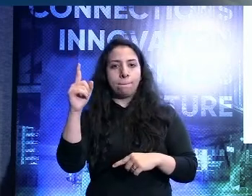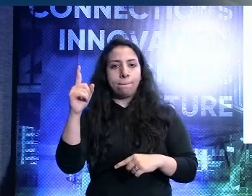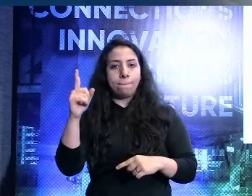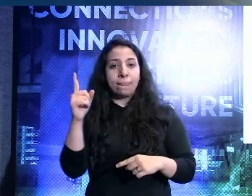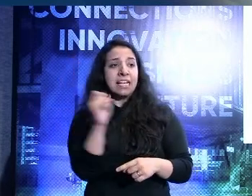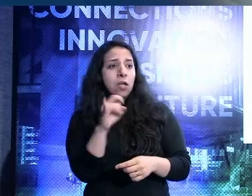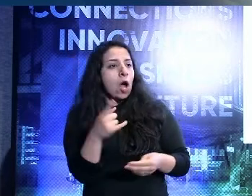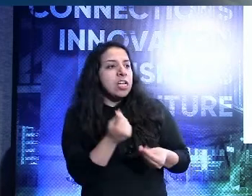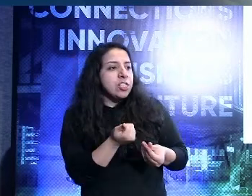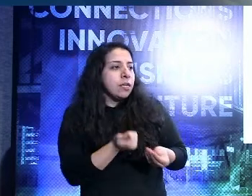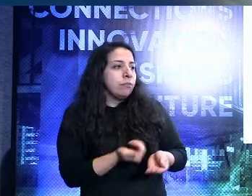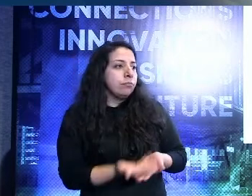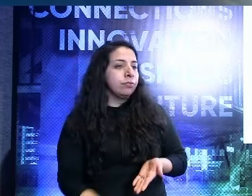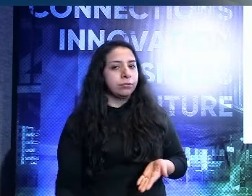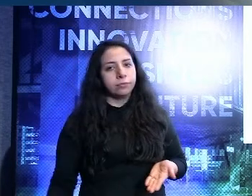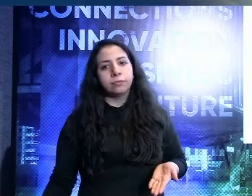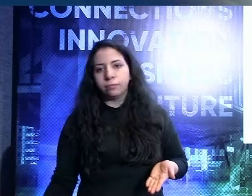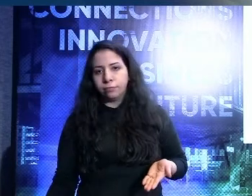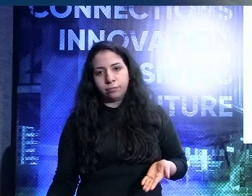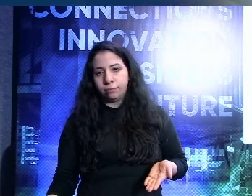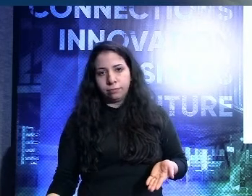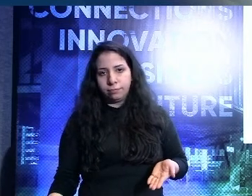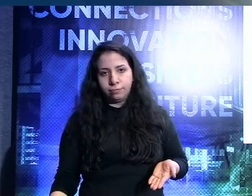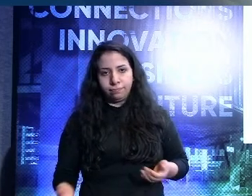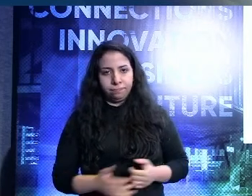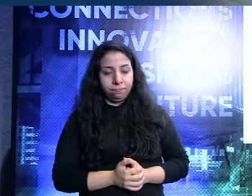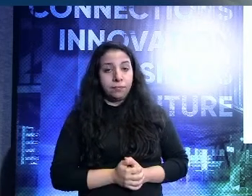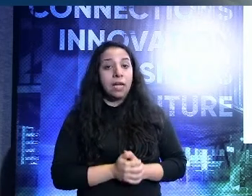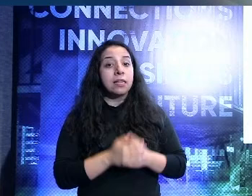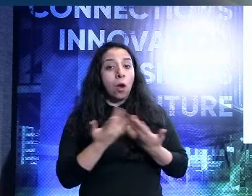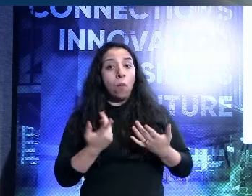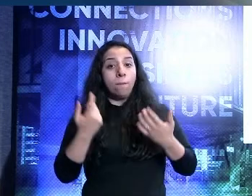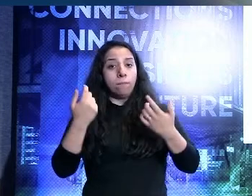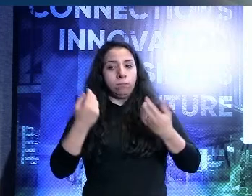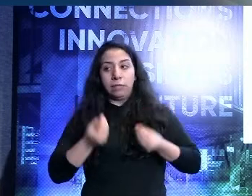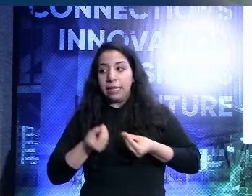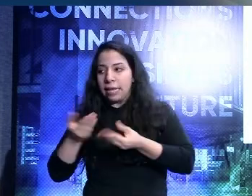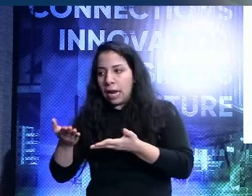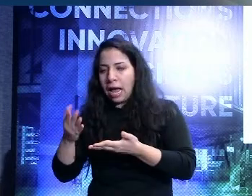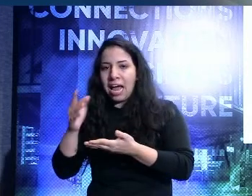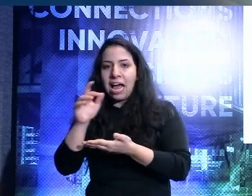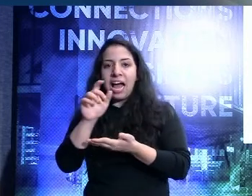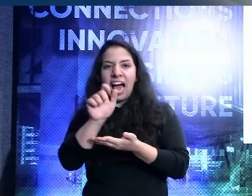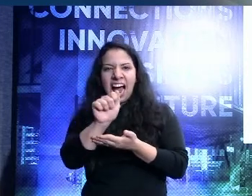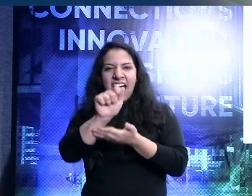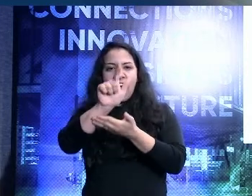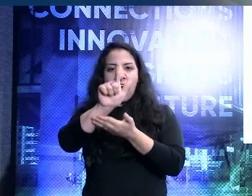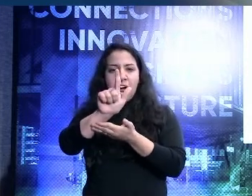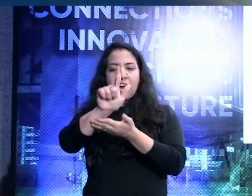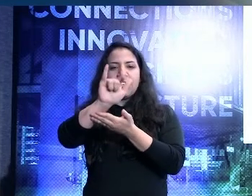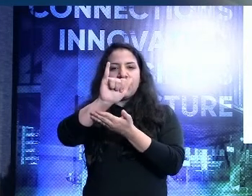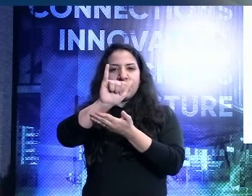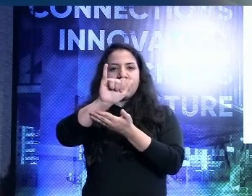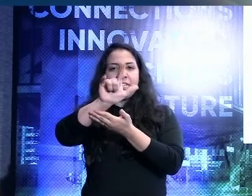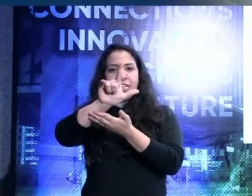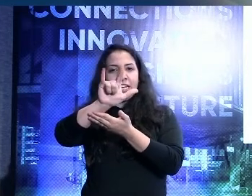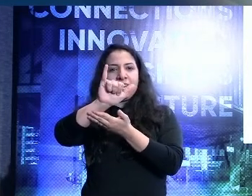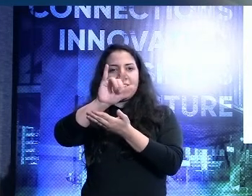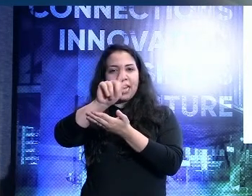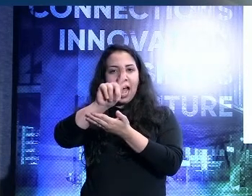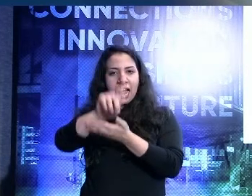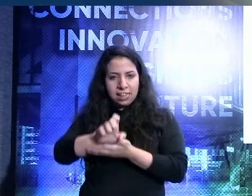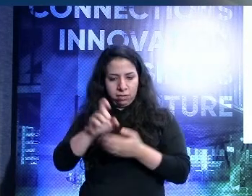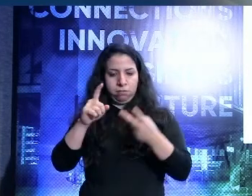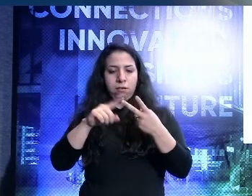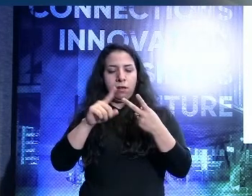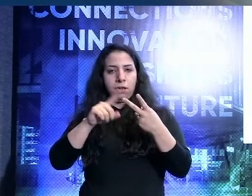caro. Não vale a pena. Entregar agilidade, entregar Scrum, entregar Kanban, ou até mesmo um gira bem bonito, não agrega